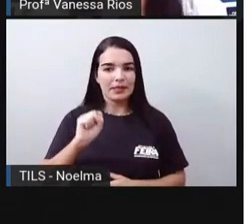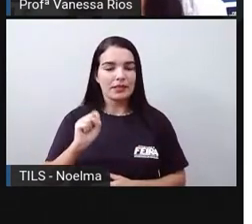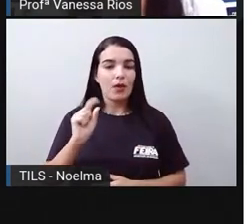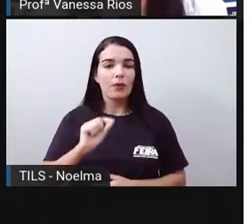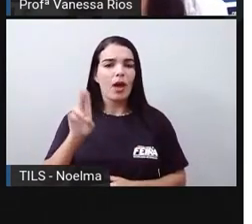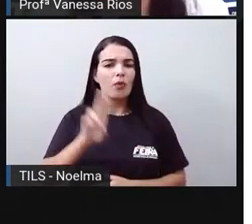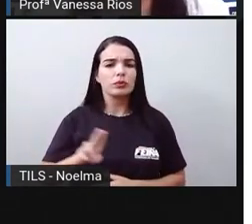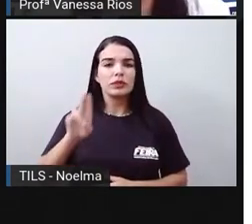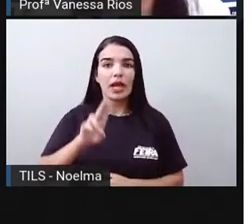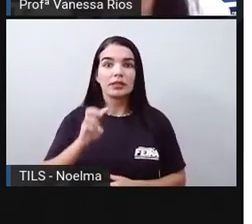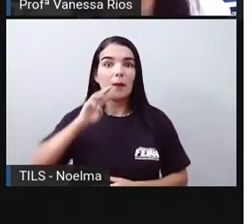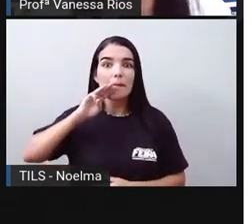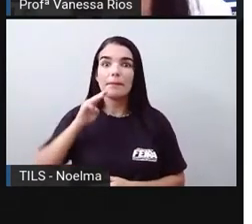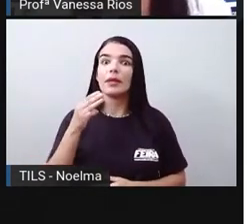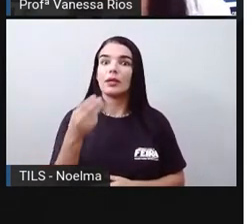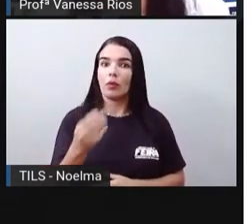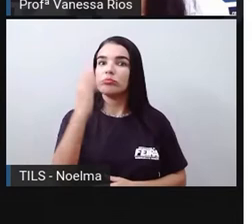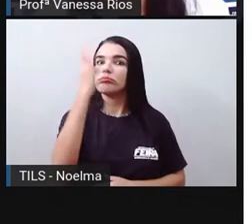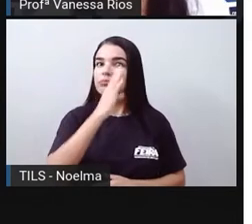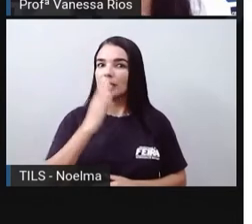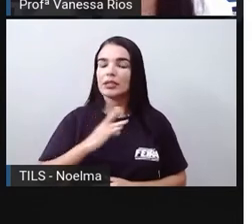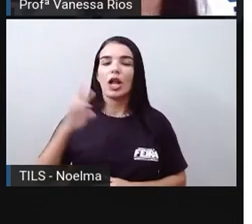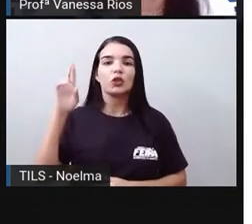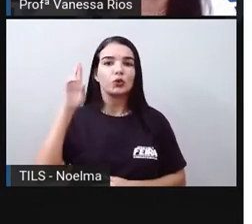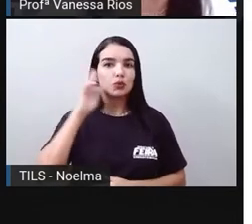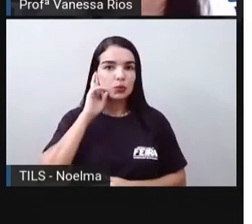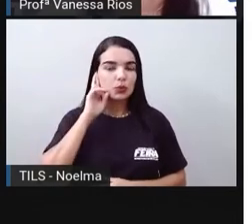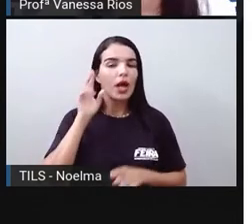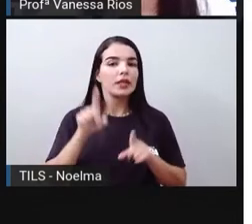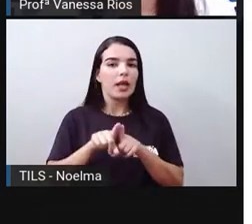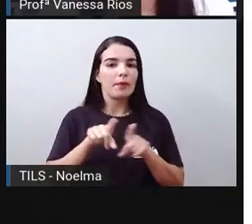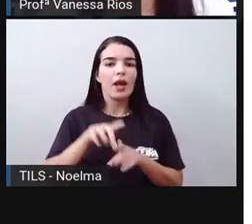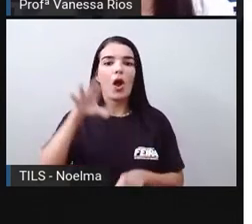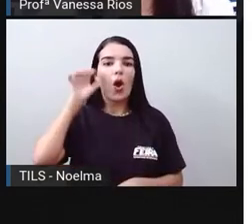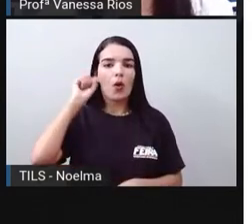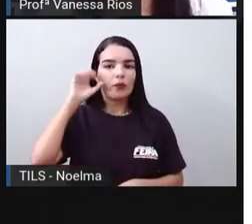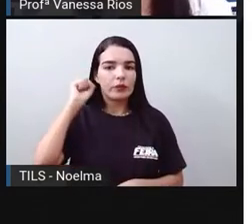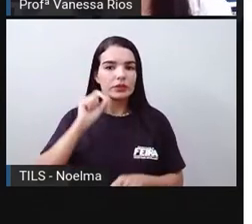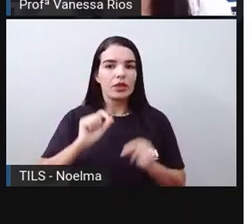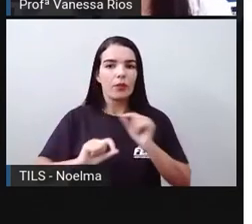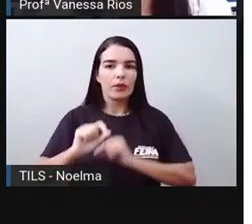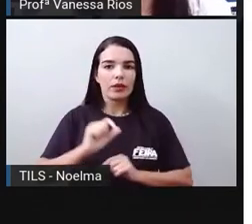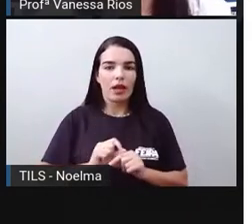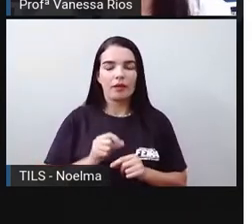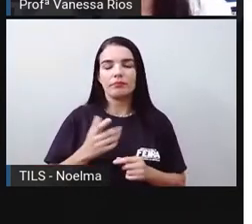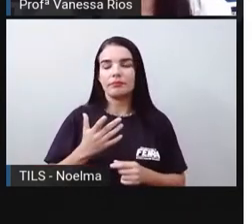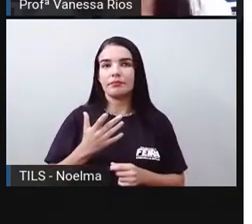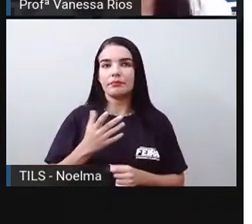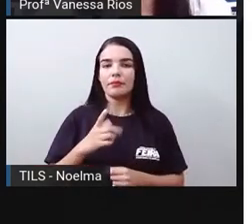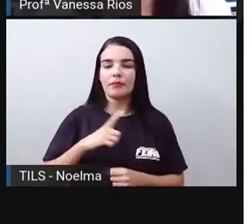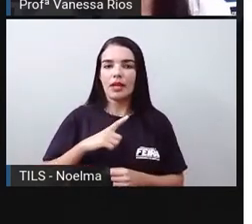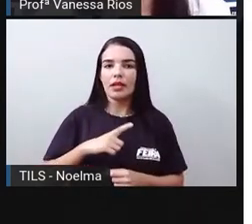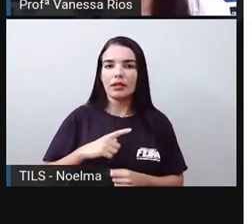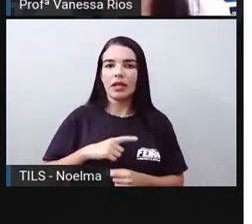por milhões de brasileiros surdos e também ouvintes. E de acordo com o IBGE, há mais de 10 milhões